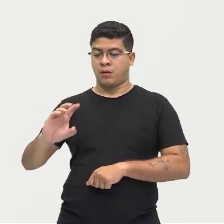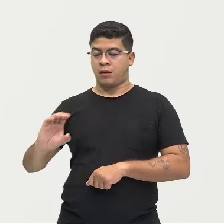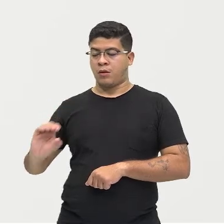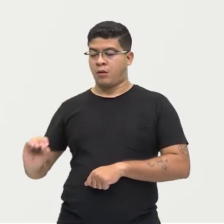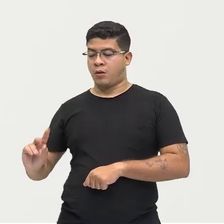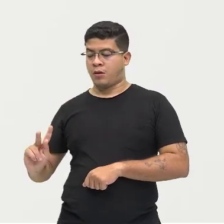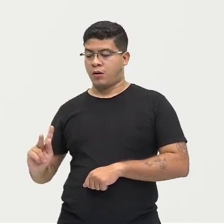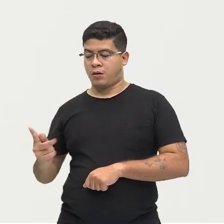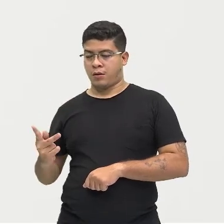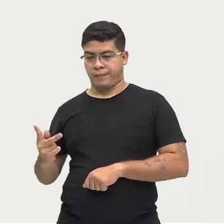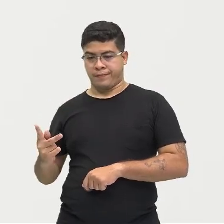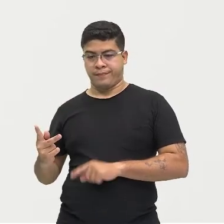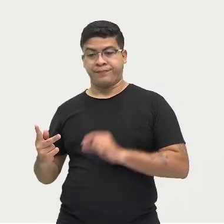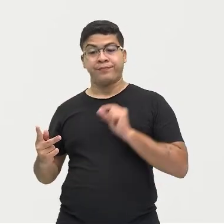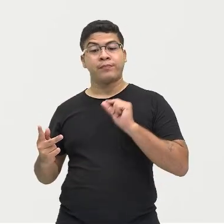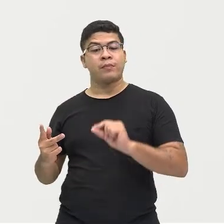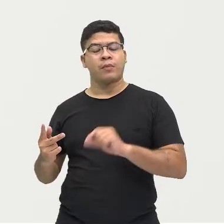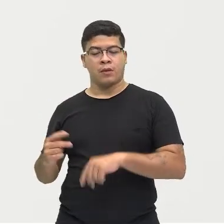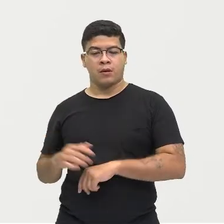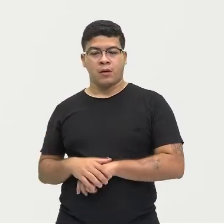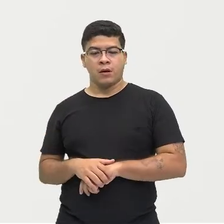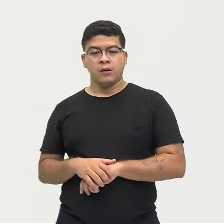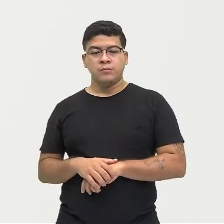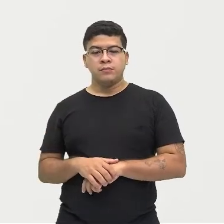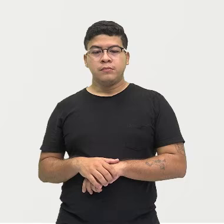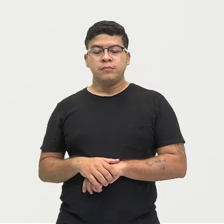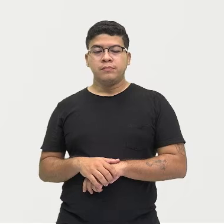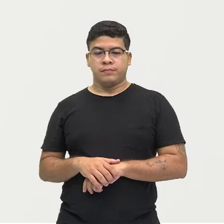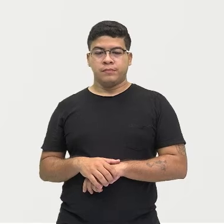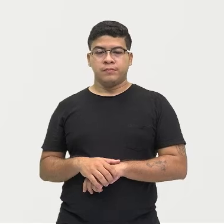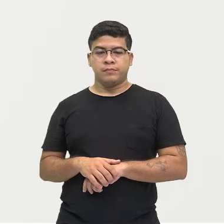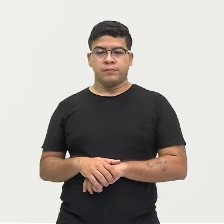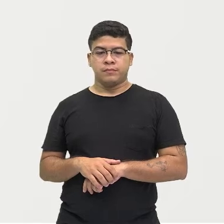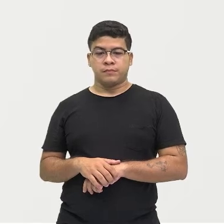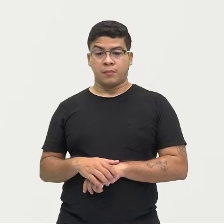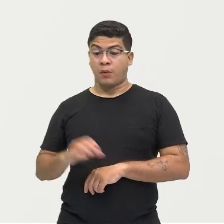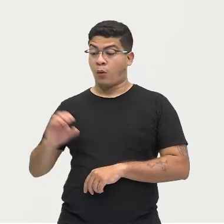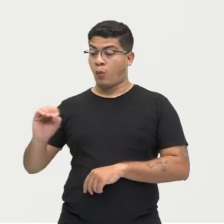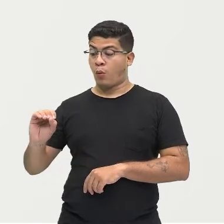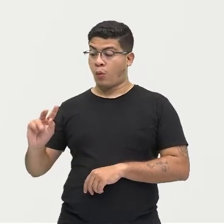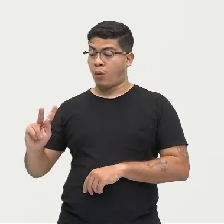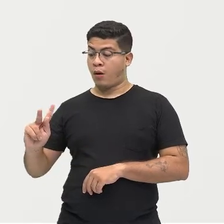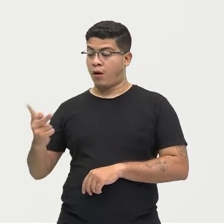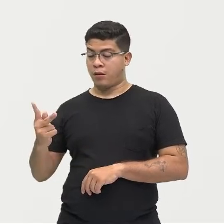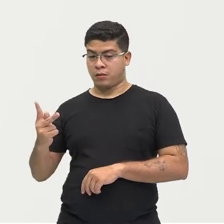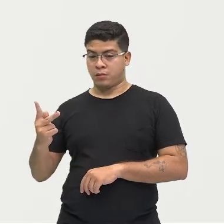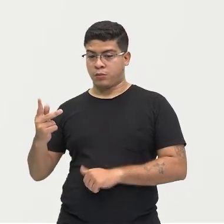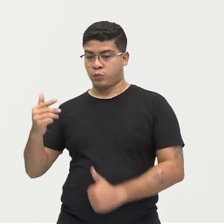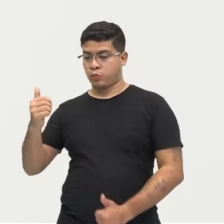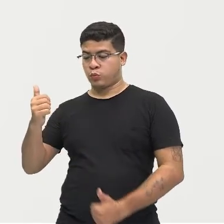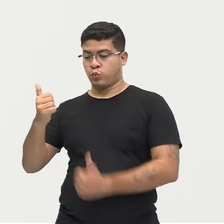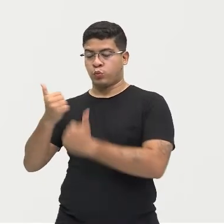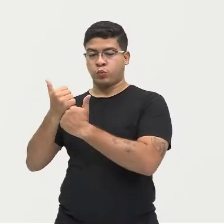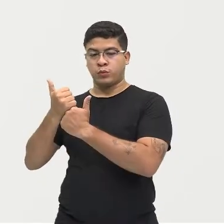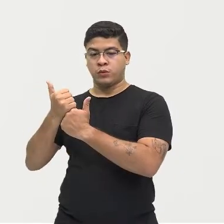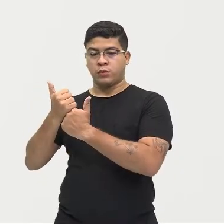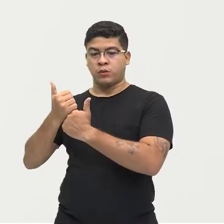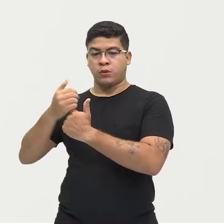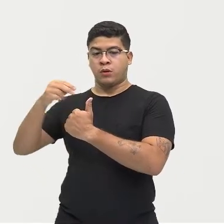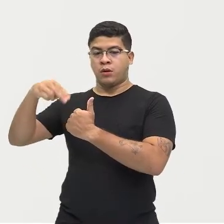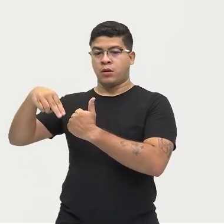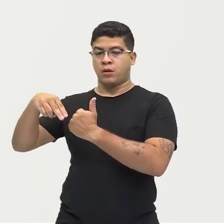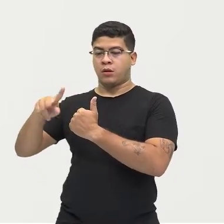certo? E as aminas, o que foi que aconteceu? Ocorreu a substituição. Saiu o OH